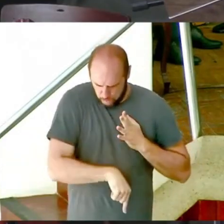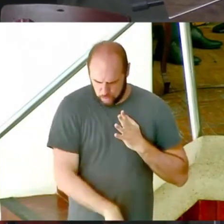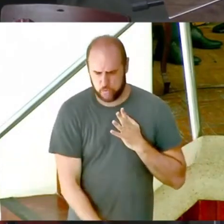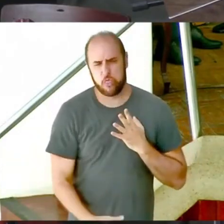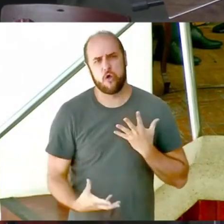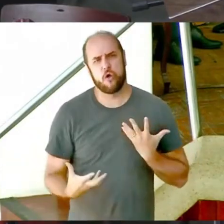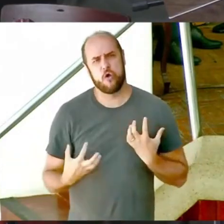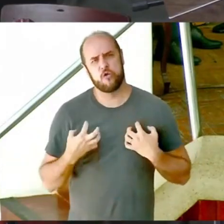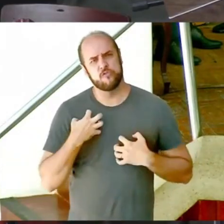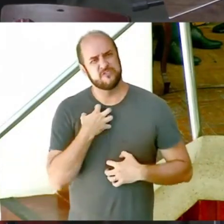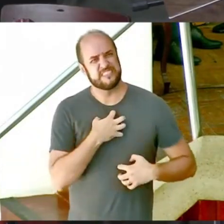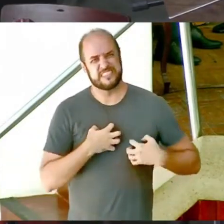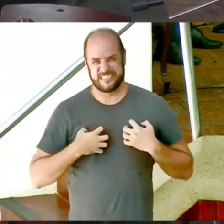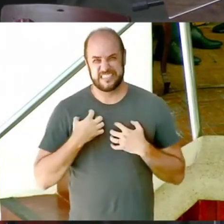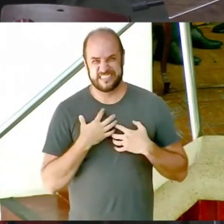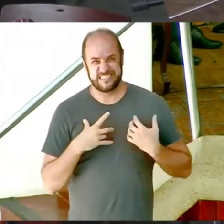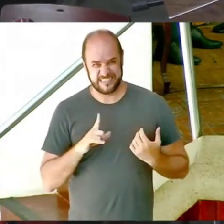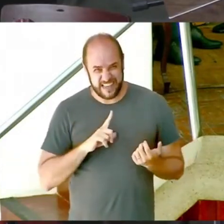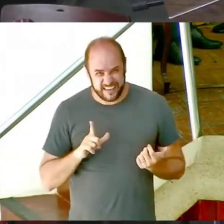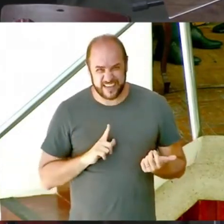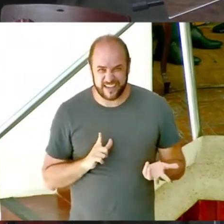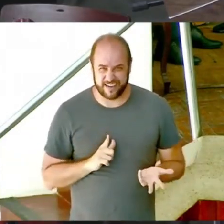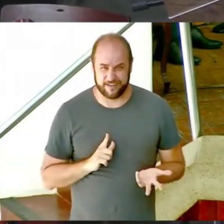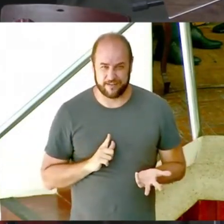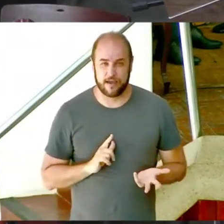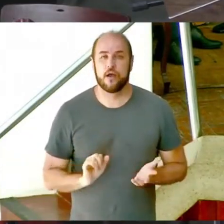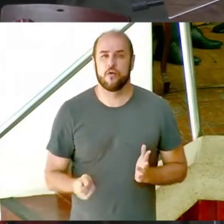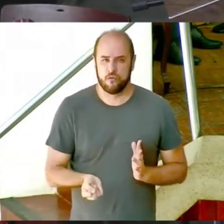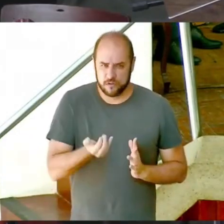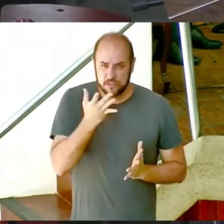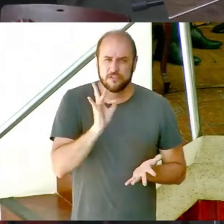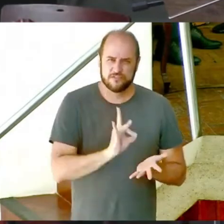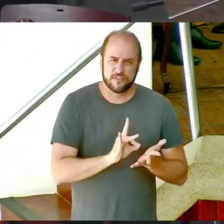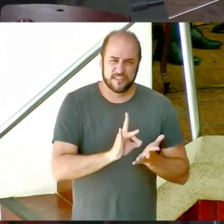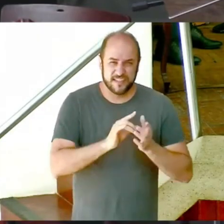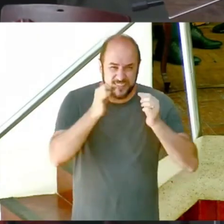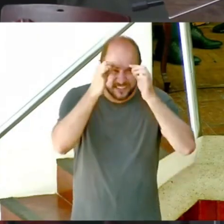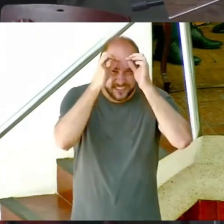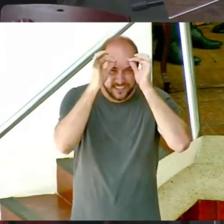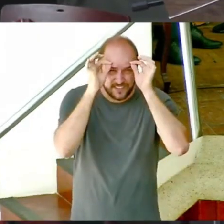num nível profundo, chega a romper